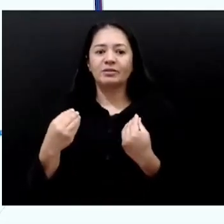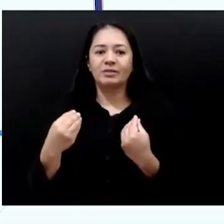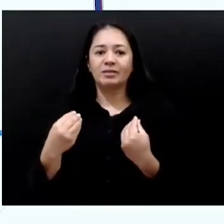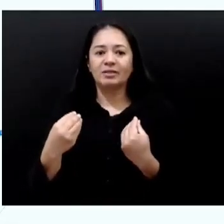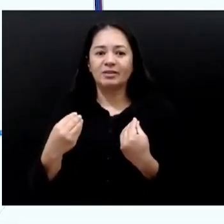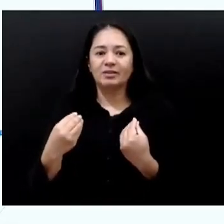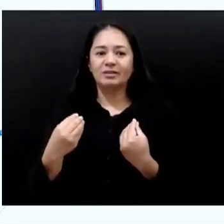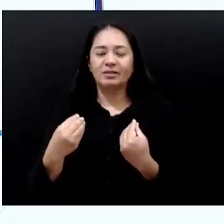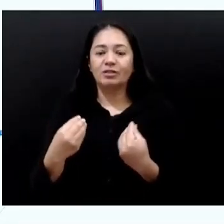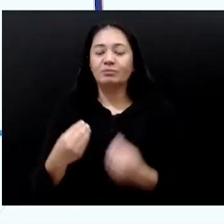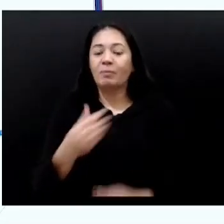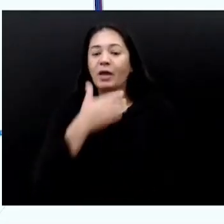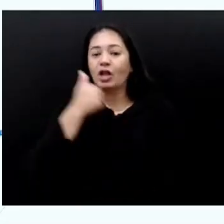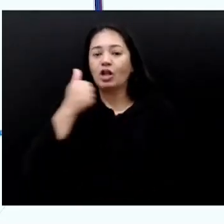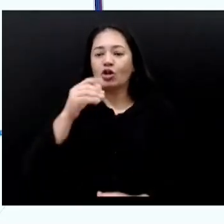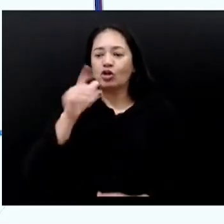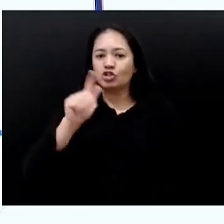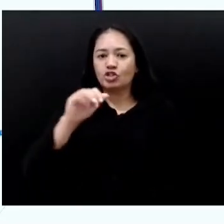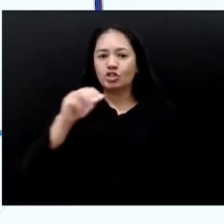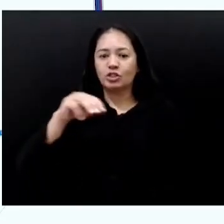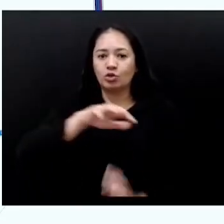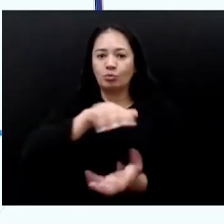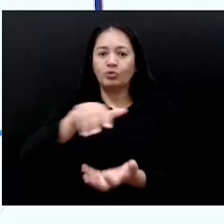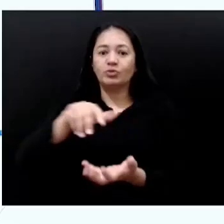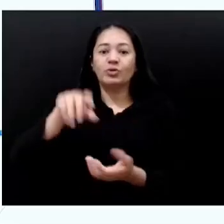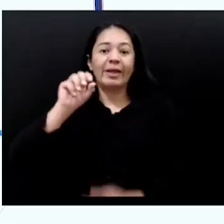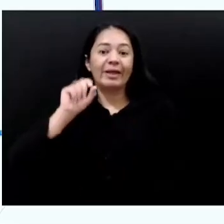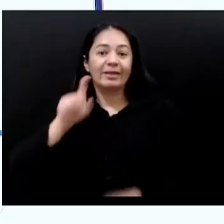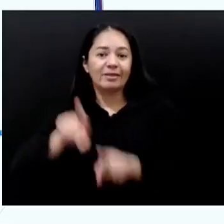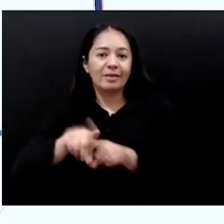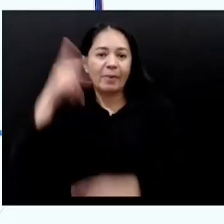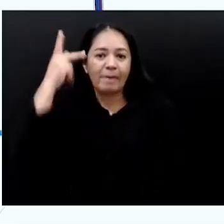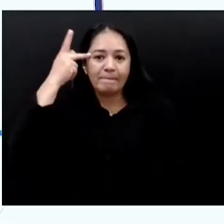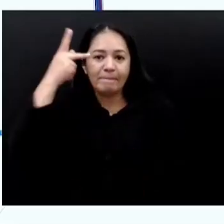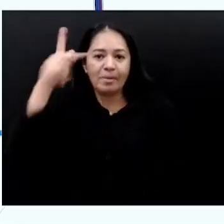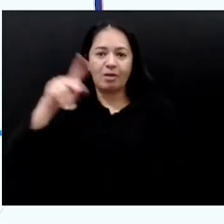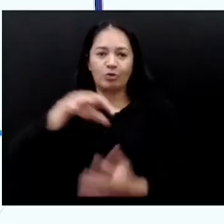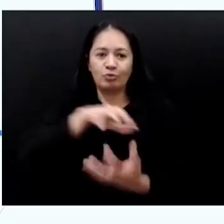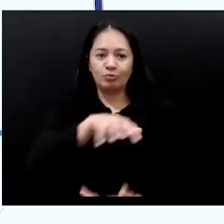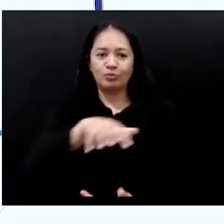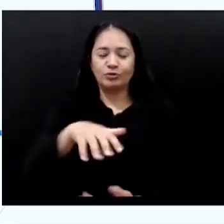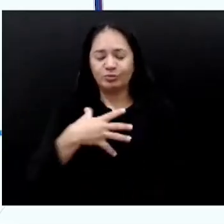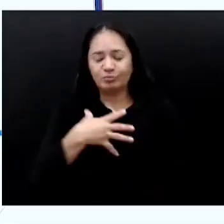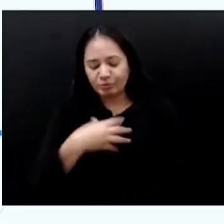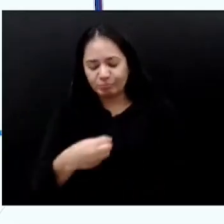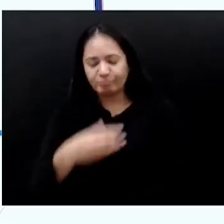Então é deixar um legado como empresa, deixar um legado para os meus filhos, deixar um legado para as próximas